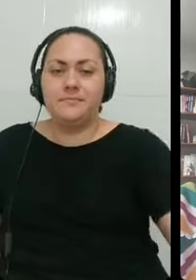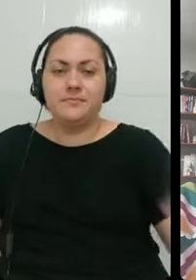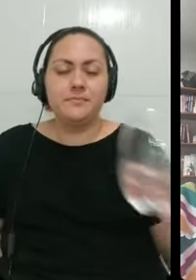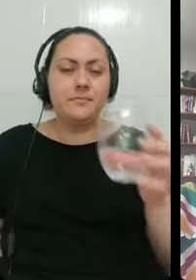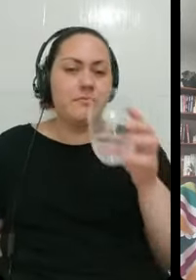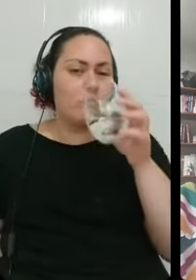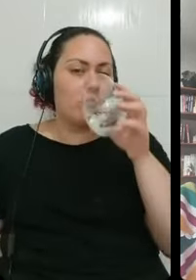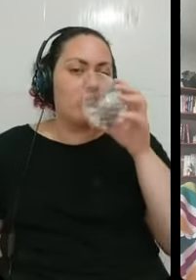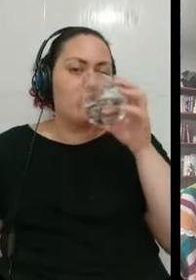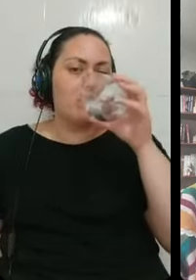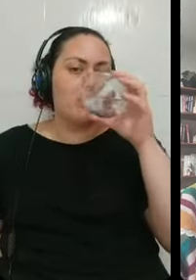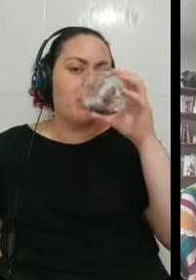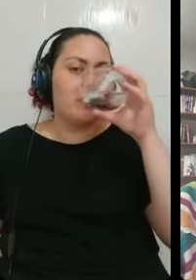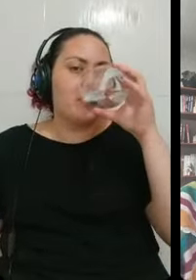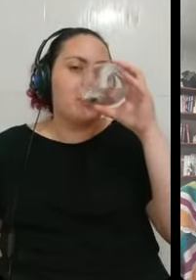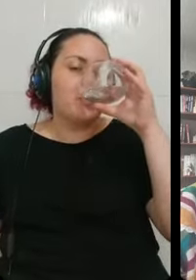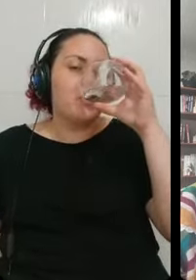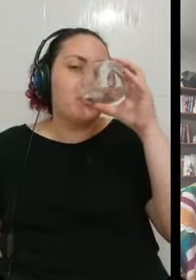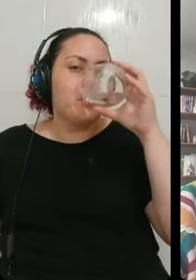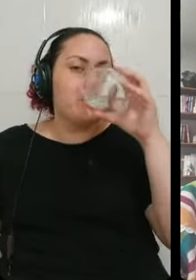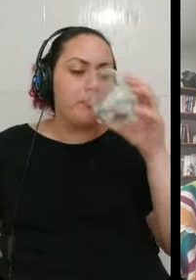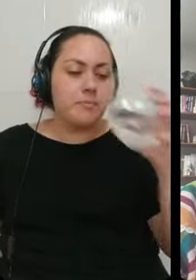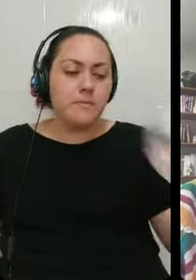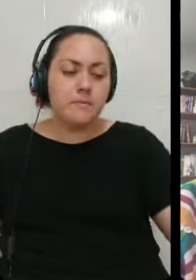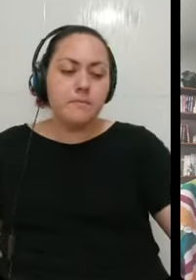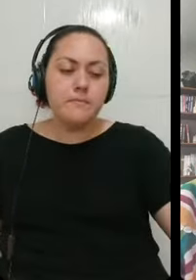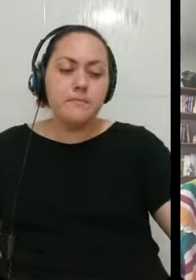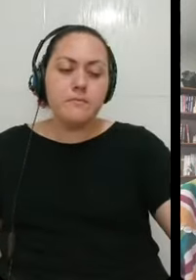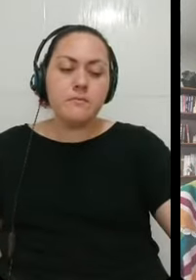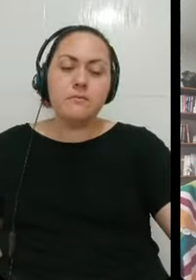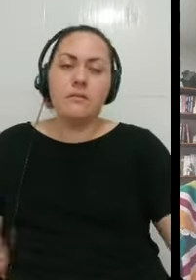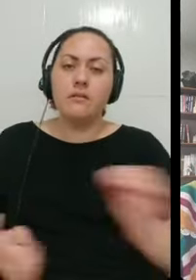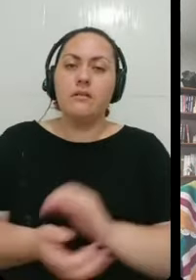É um pouco que a Emanuele diz, né? Quando eu